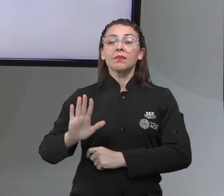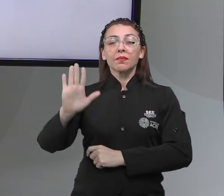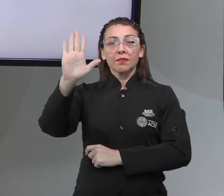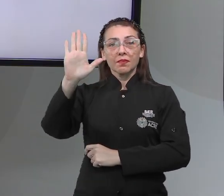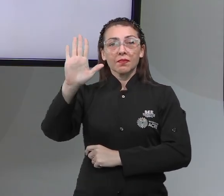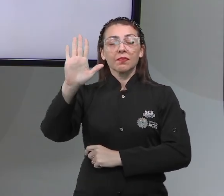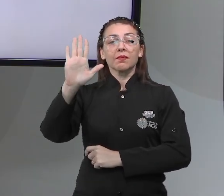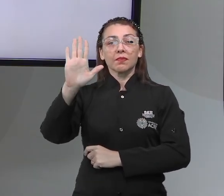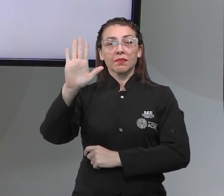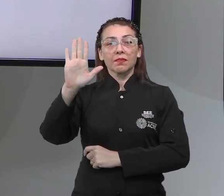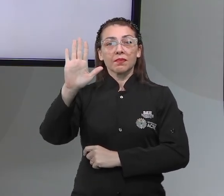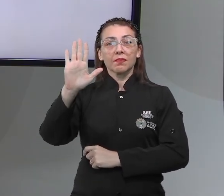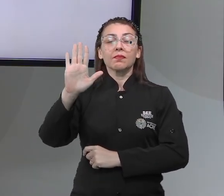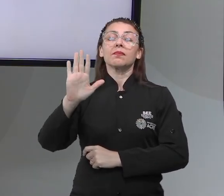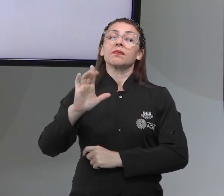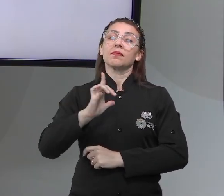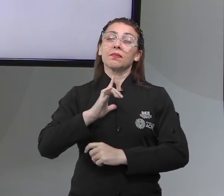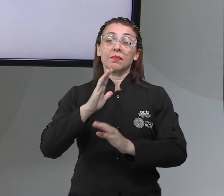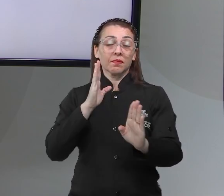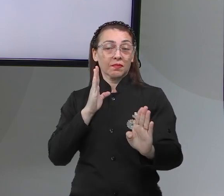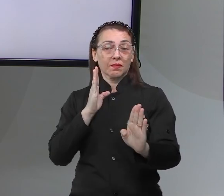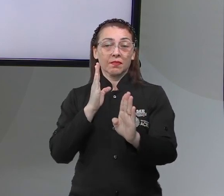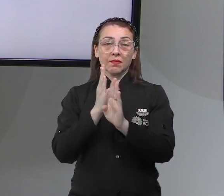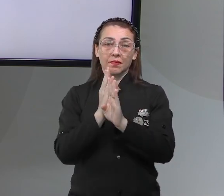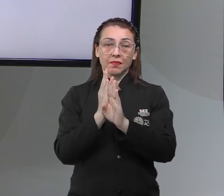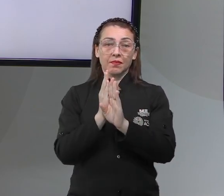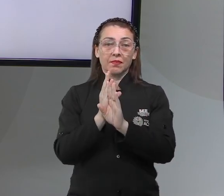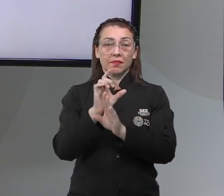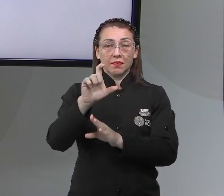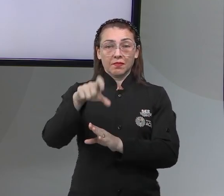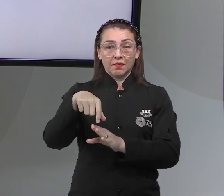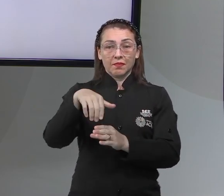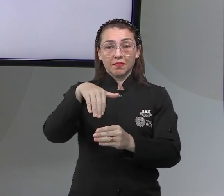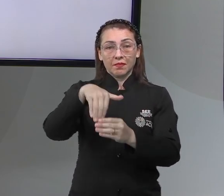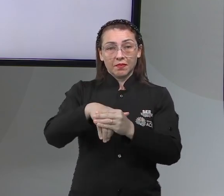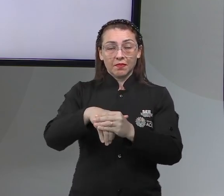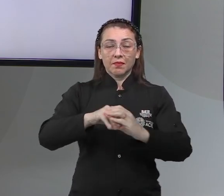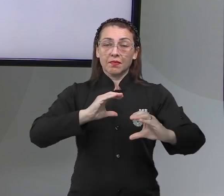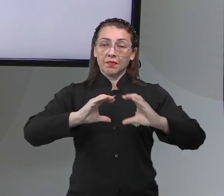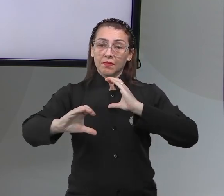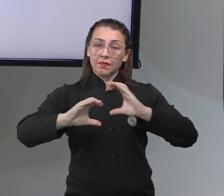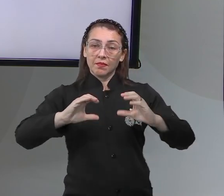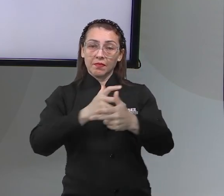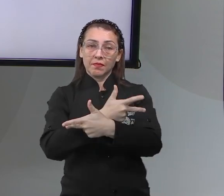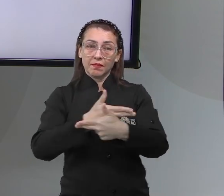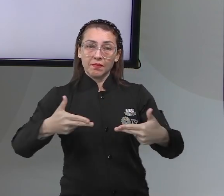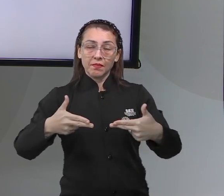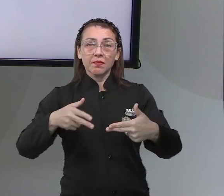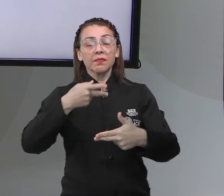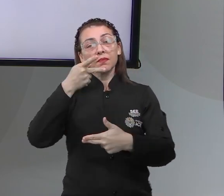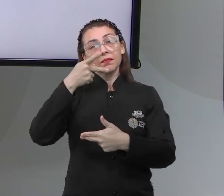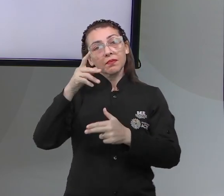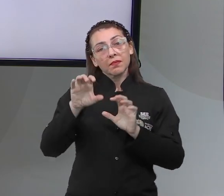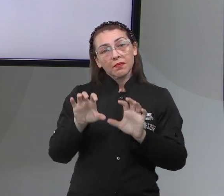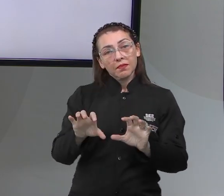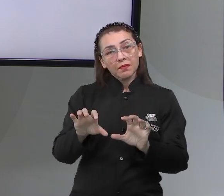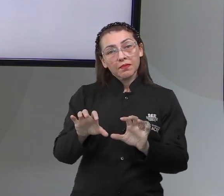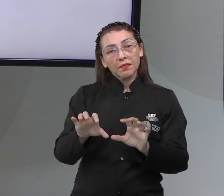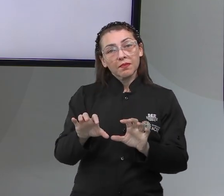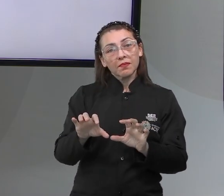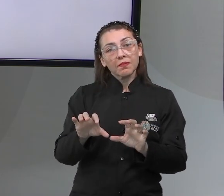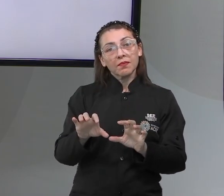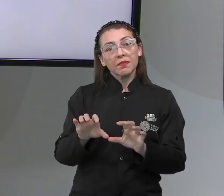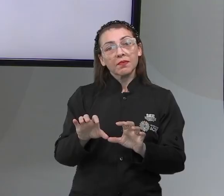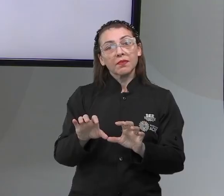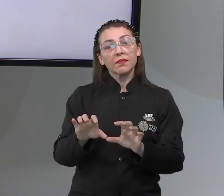muito comum nós identificarmos títulos nos meios de comunicações que dizem assim: